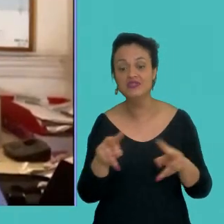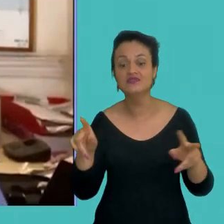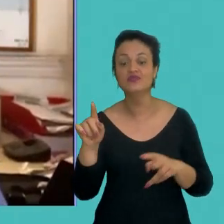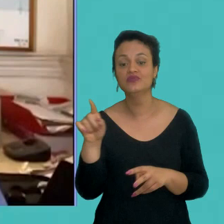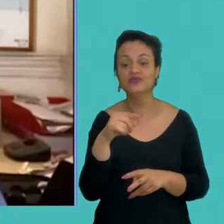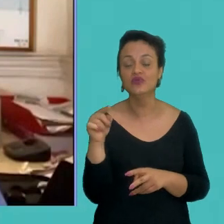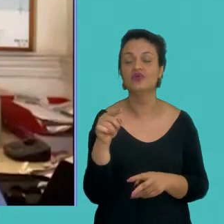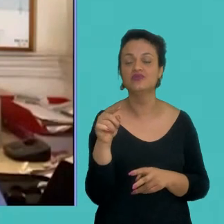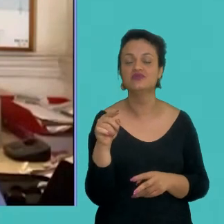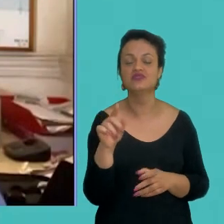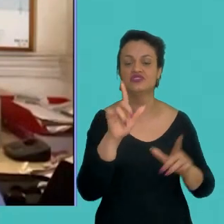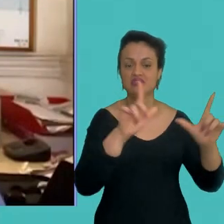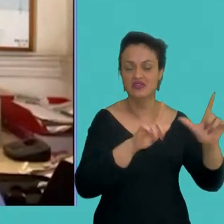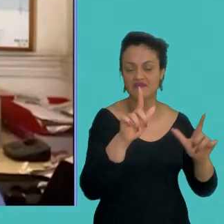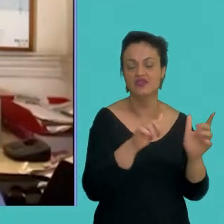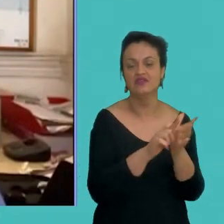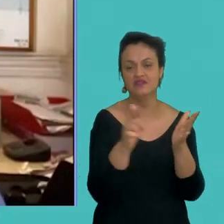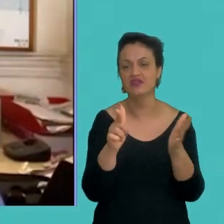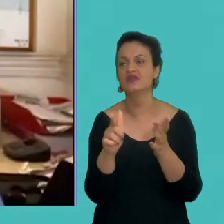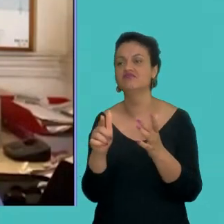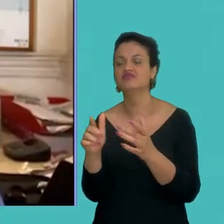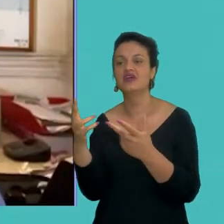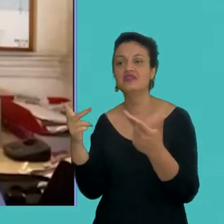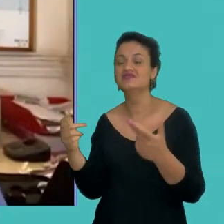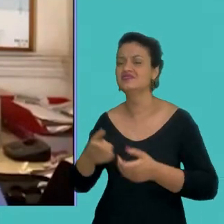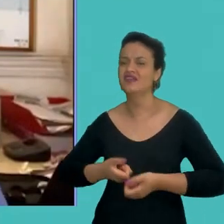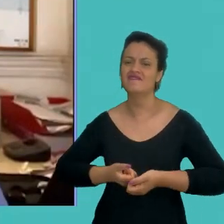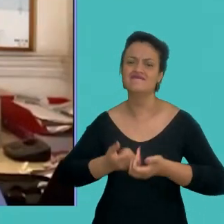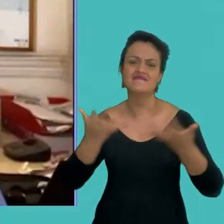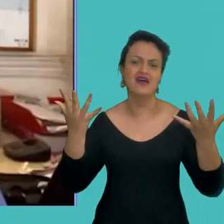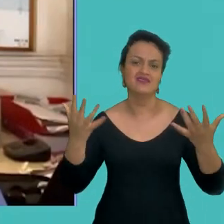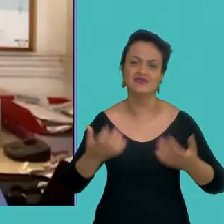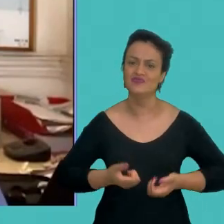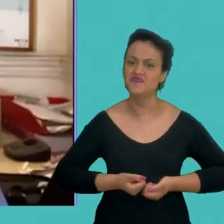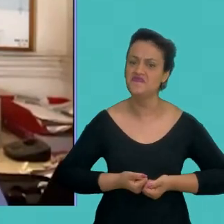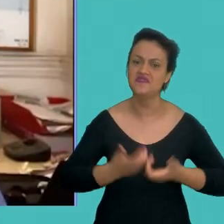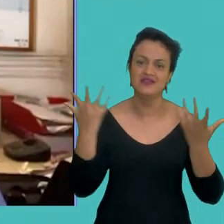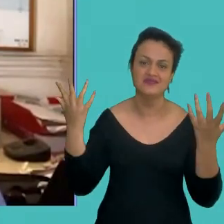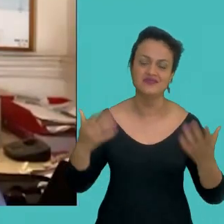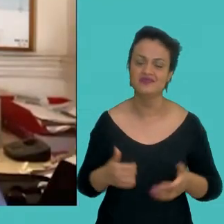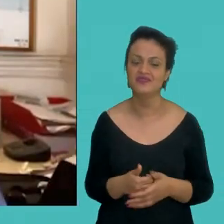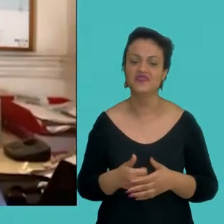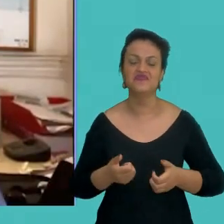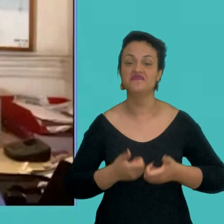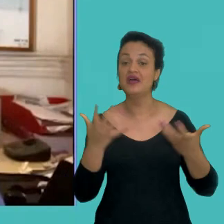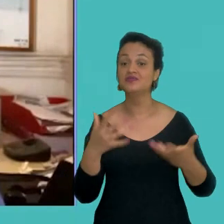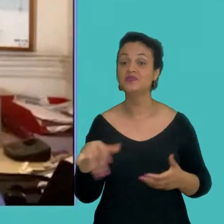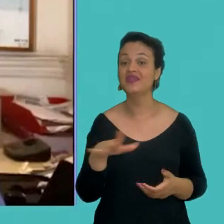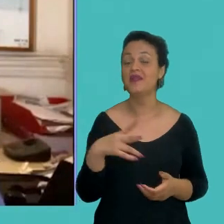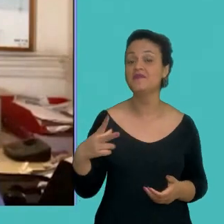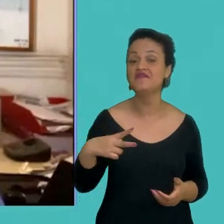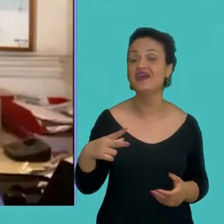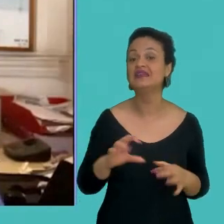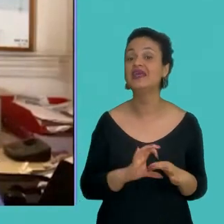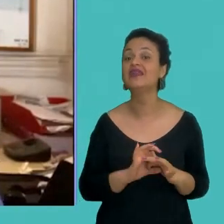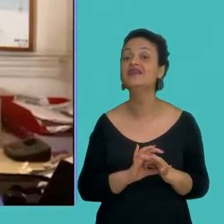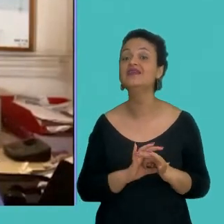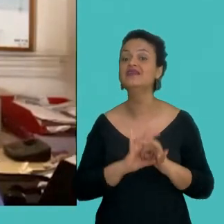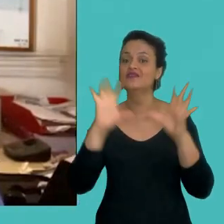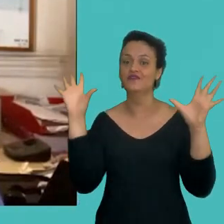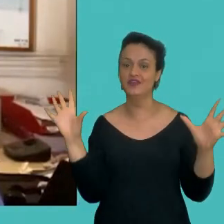nossa paisagem de mídia, ela é extraordinariamente rica. Ela é